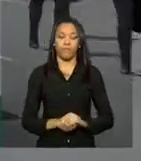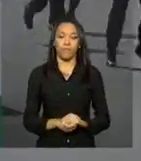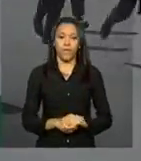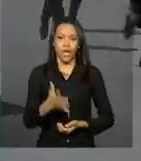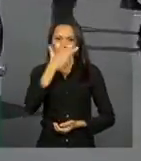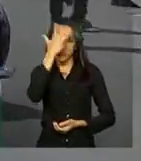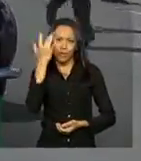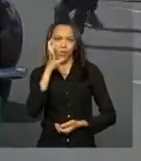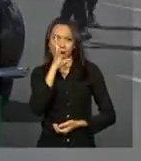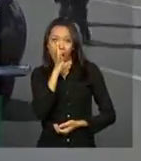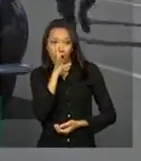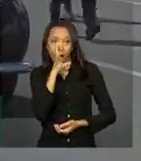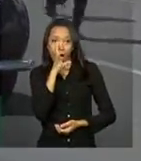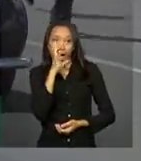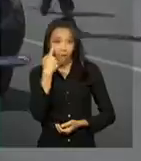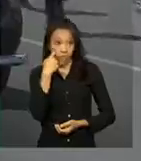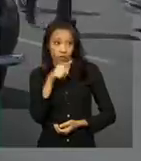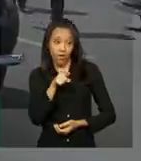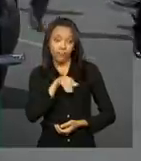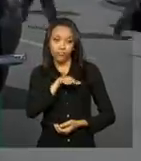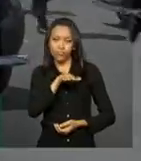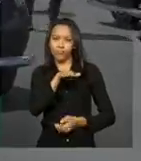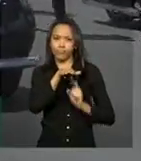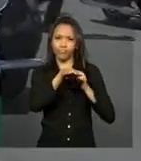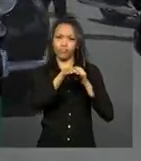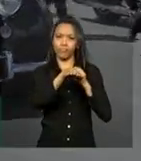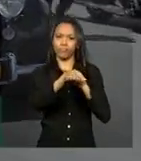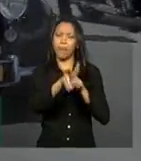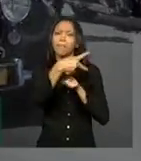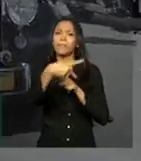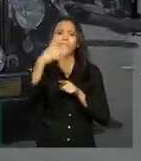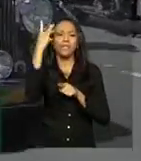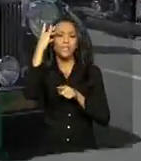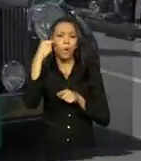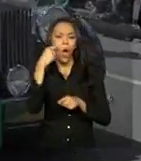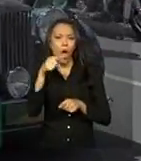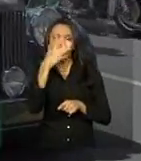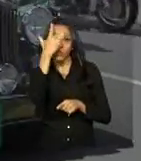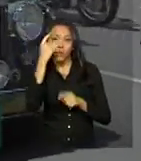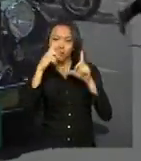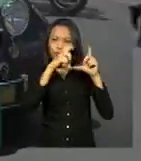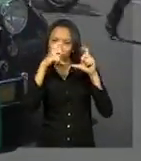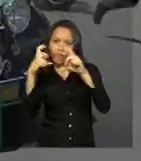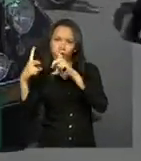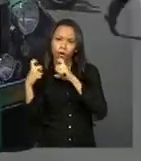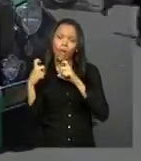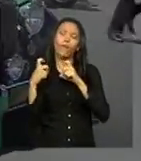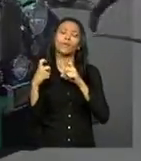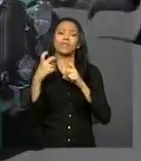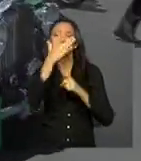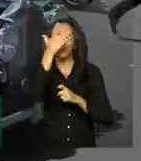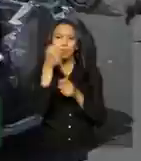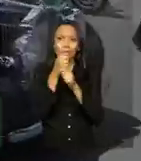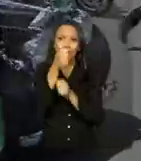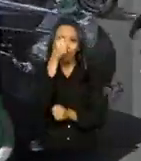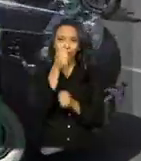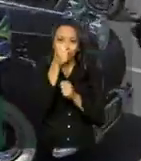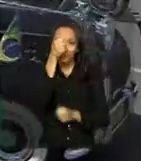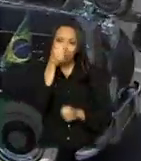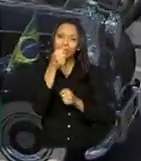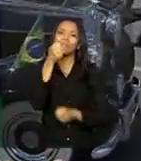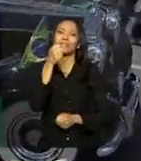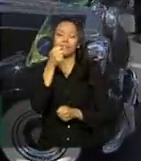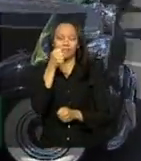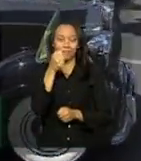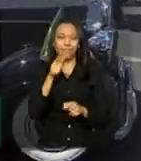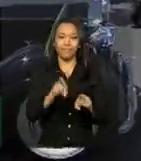Público acenando para a presidenta Dilma Rousseff. Muitas pessoas, olha lá, Luciano, tirando foto. Pessoal de sombrinha preparado ali para,